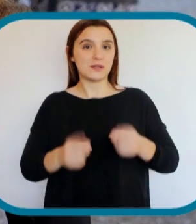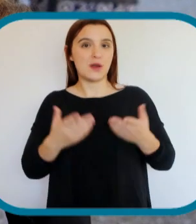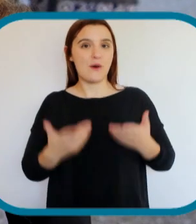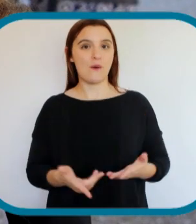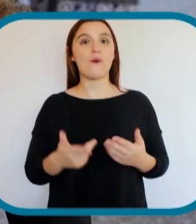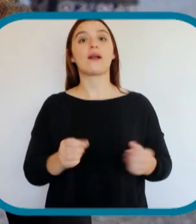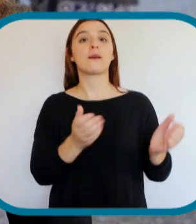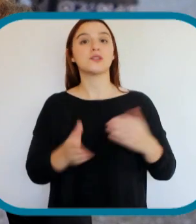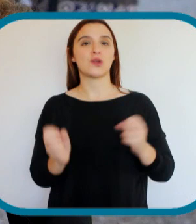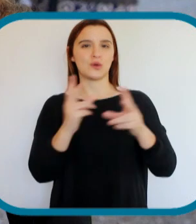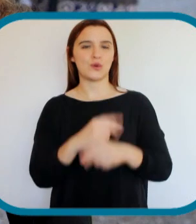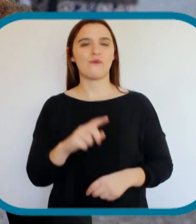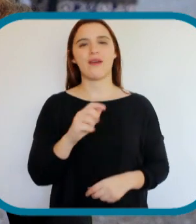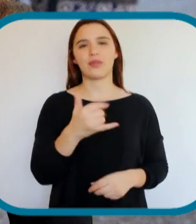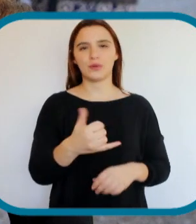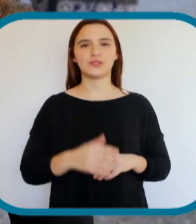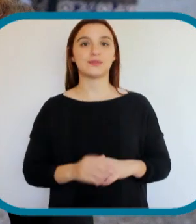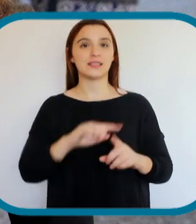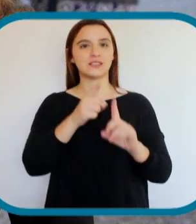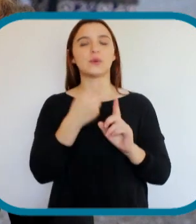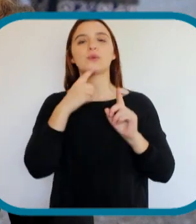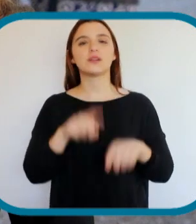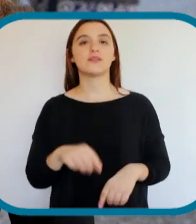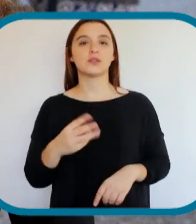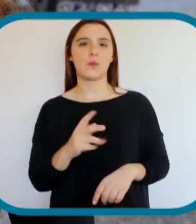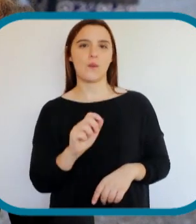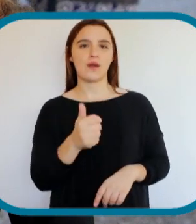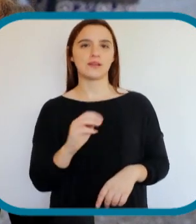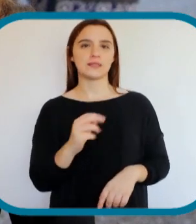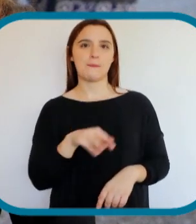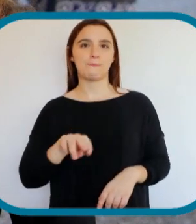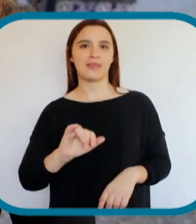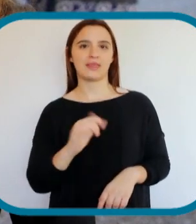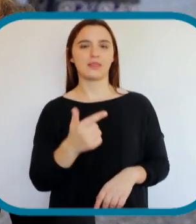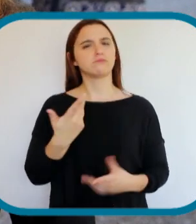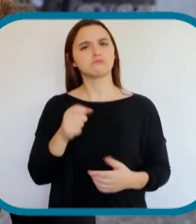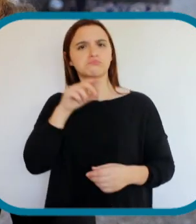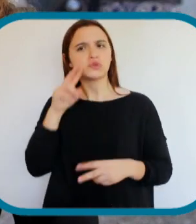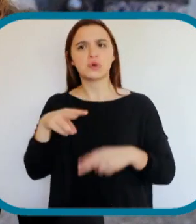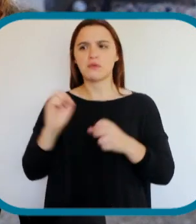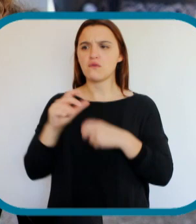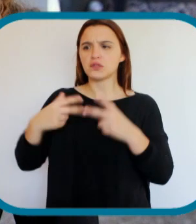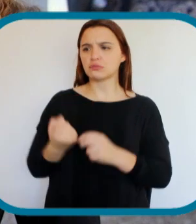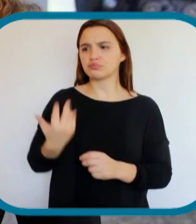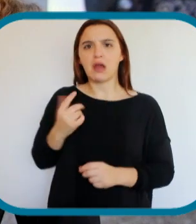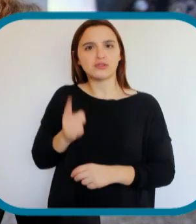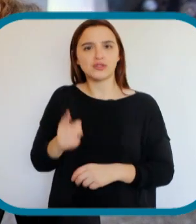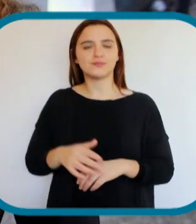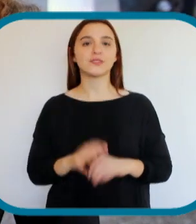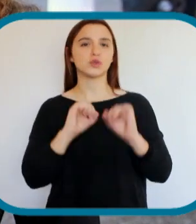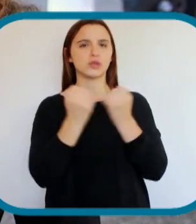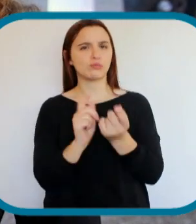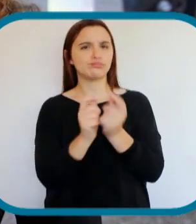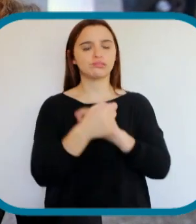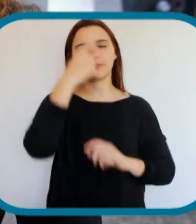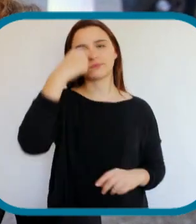bem-vindos. Começa agora o novo episódio do E2. Este ano voltámos à Web Summit para descobrir as mais recentes inovações. Numa sociedade cada